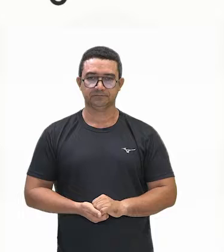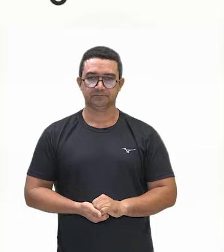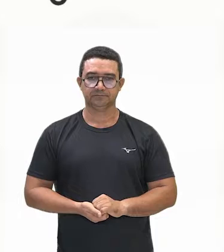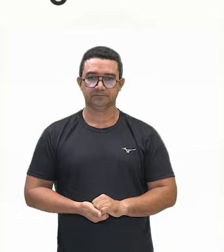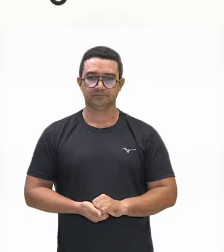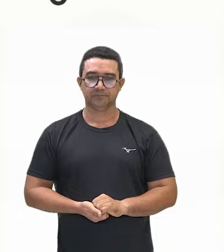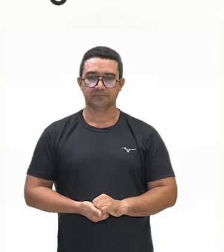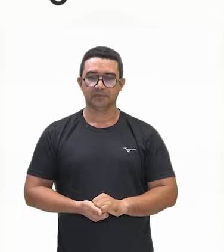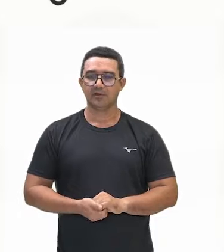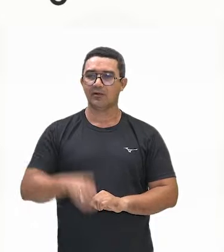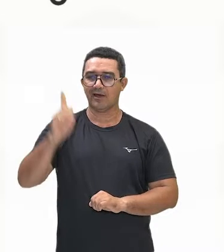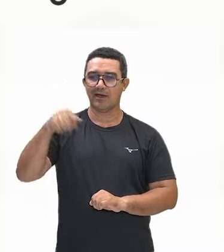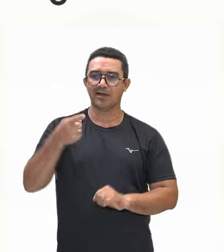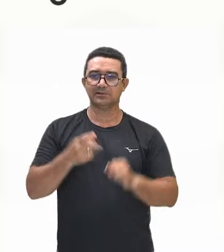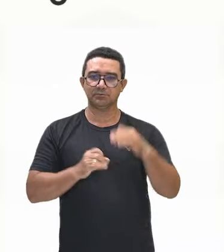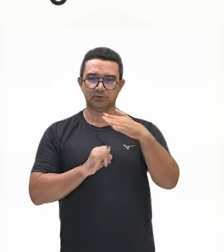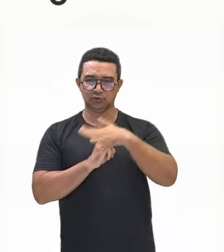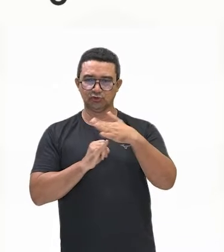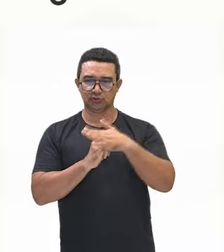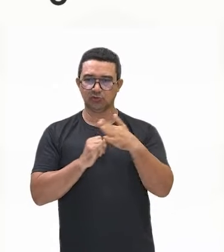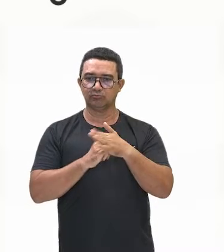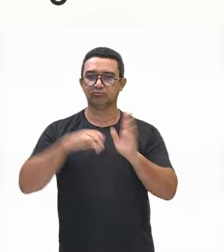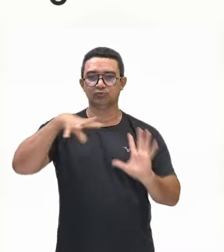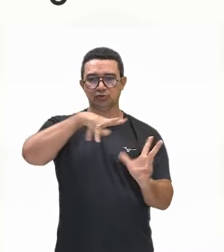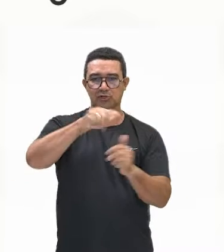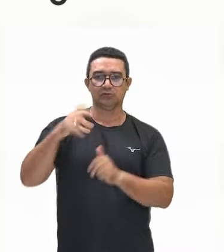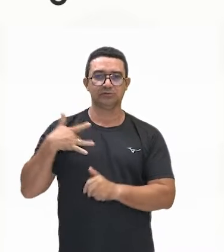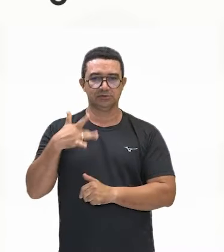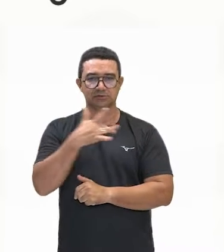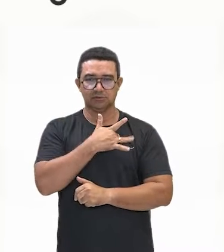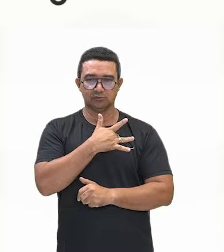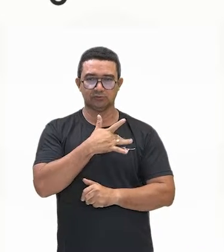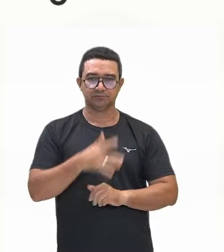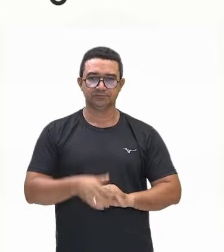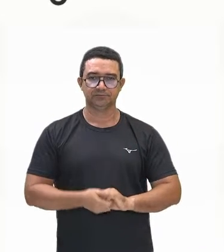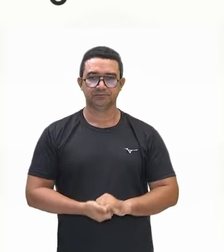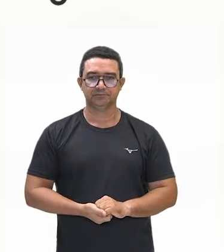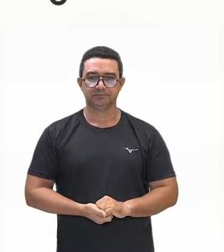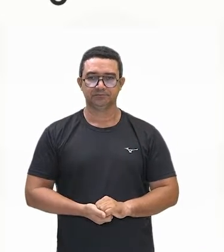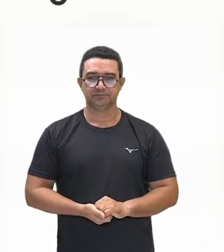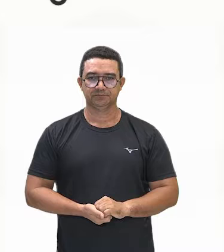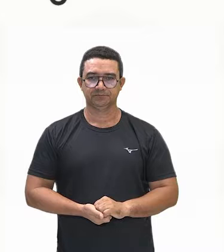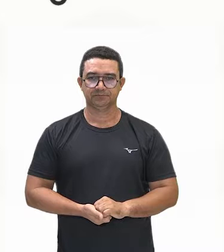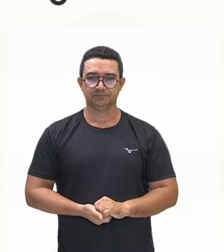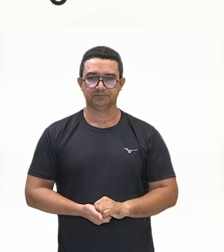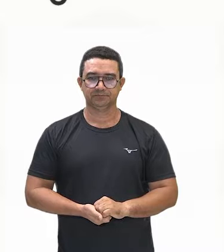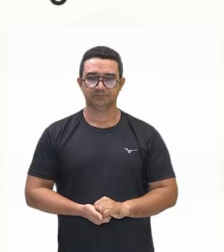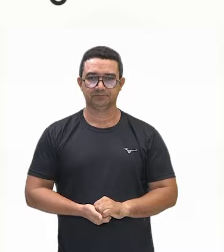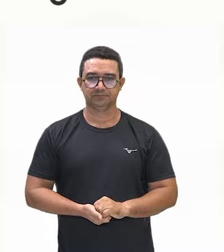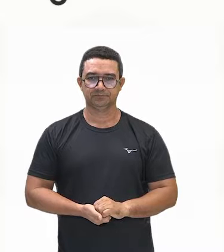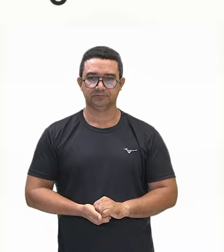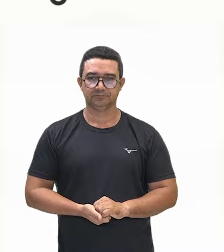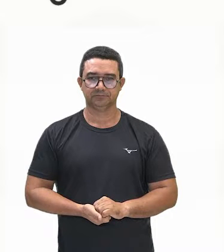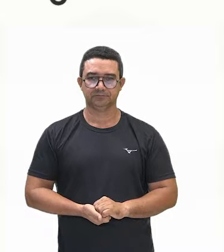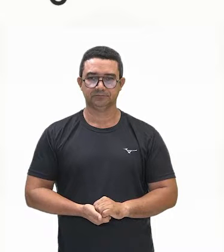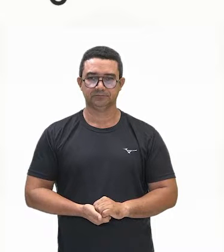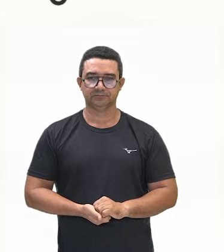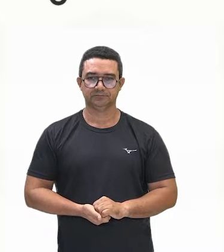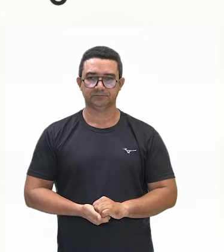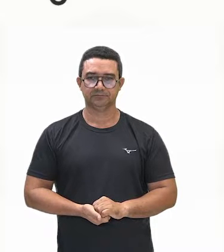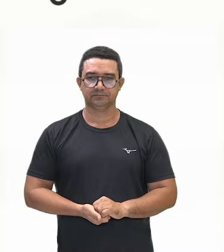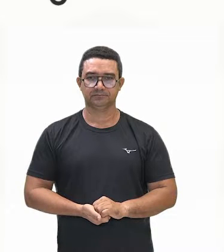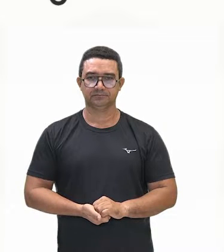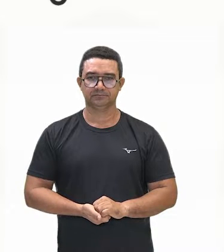O, então, WHO, WHO, abreviação de... É um